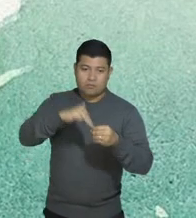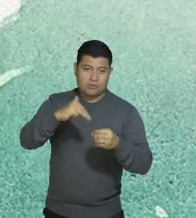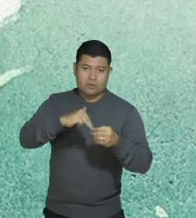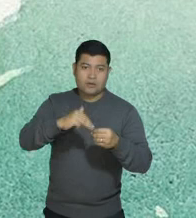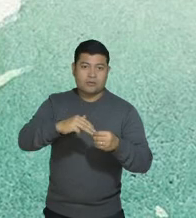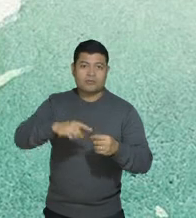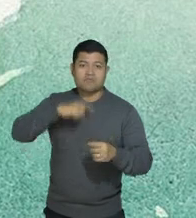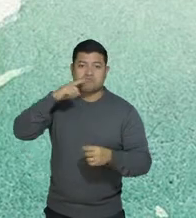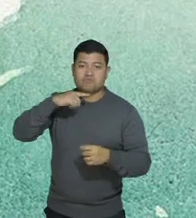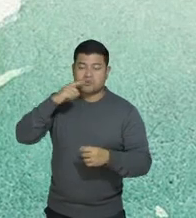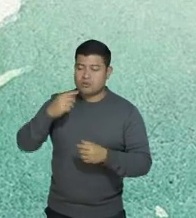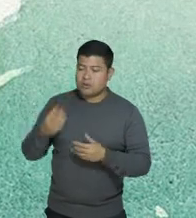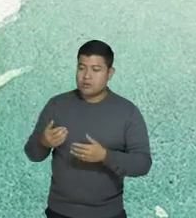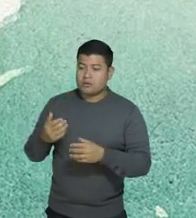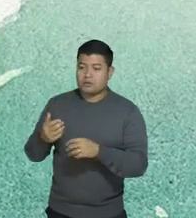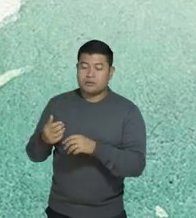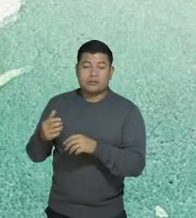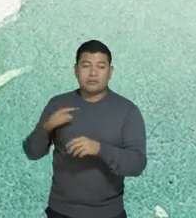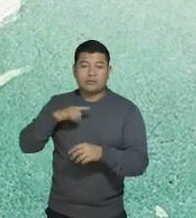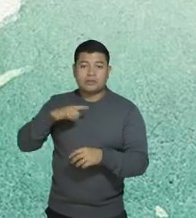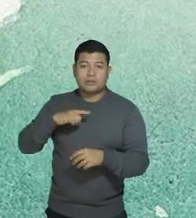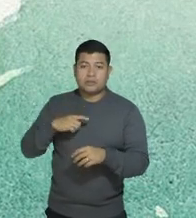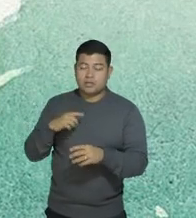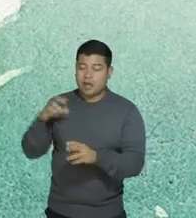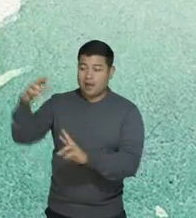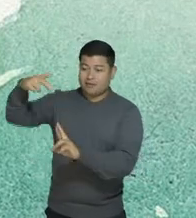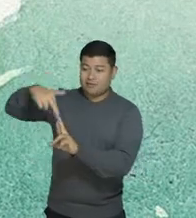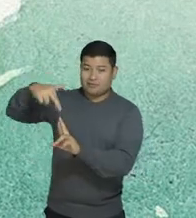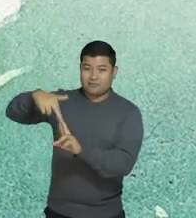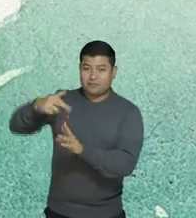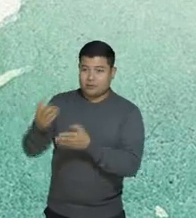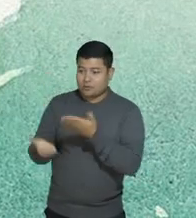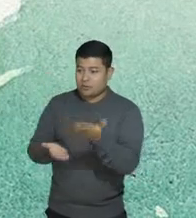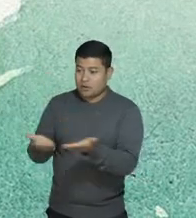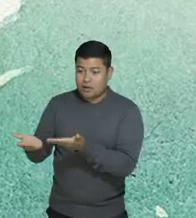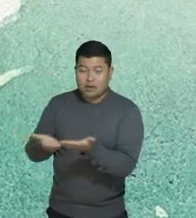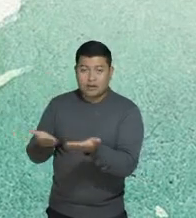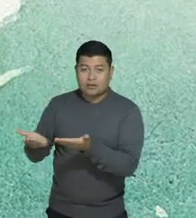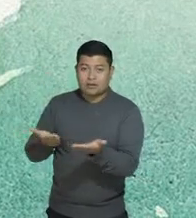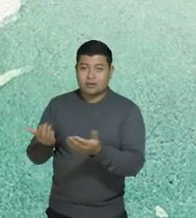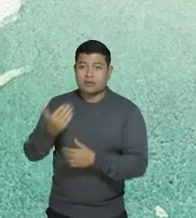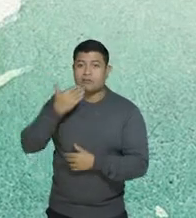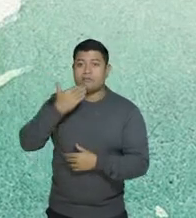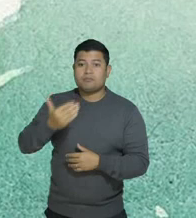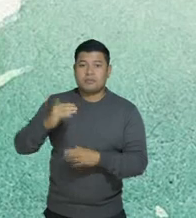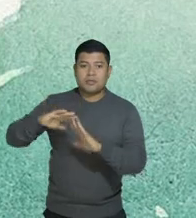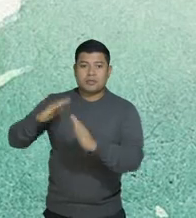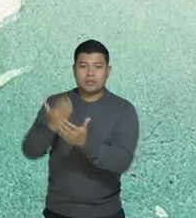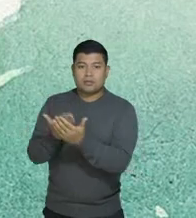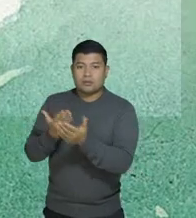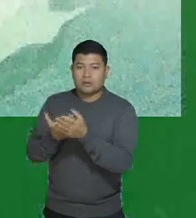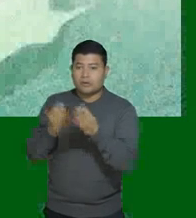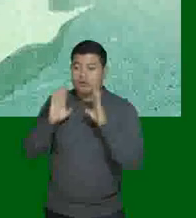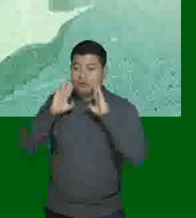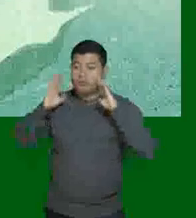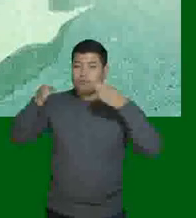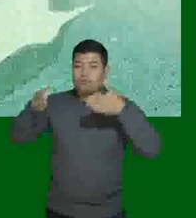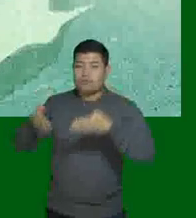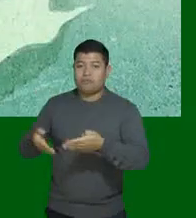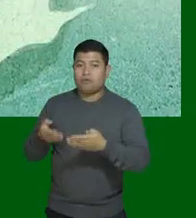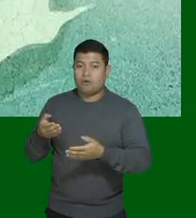de serviços de referência que atendesse às demandas escolares voltadas à assistência de